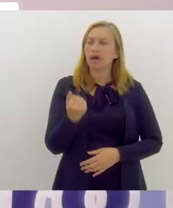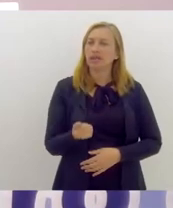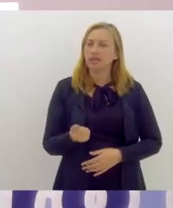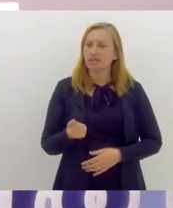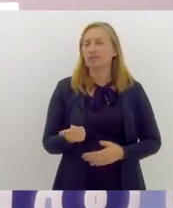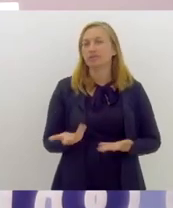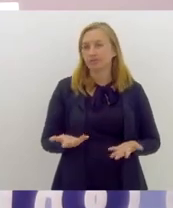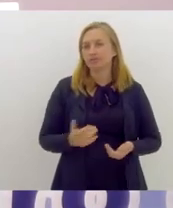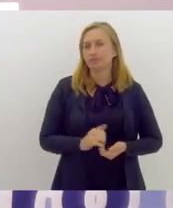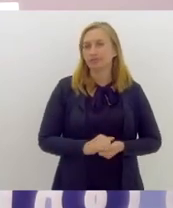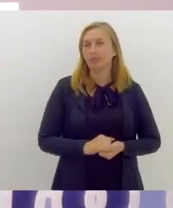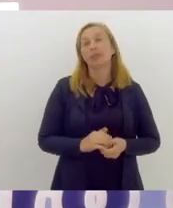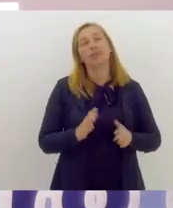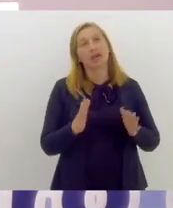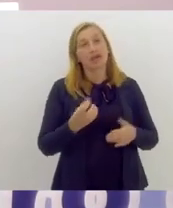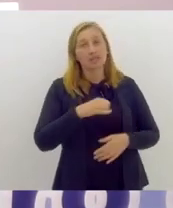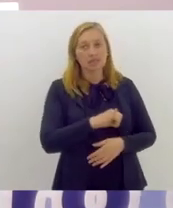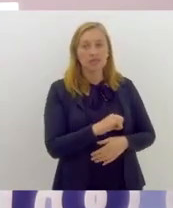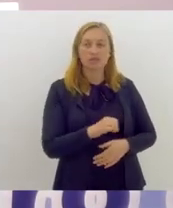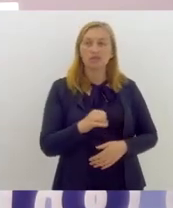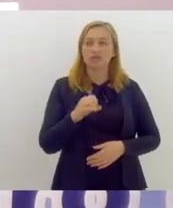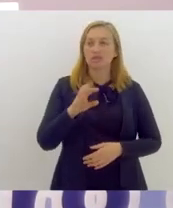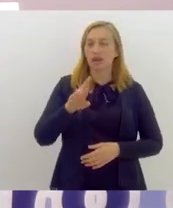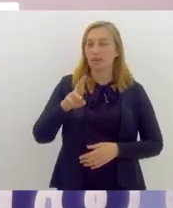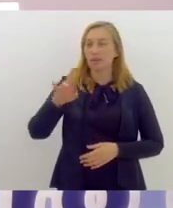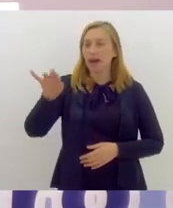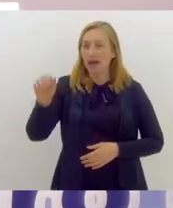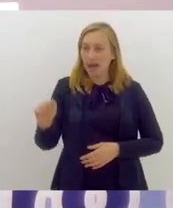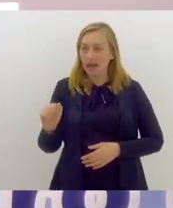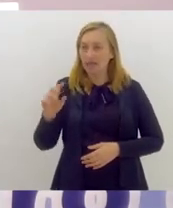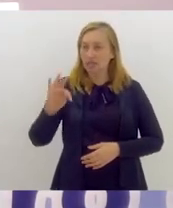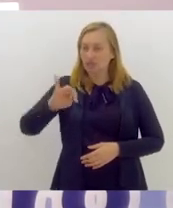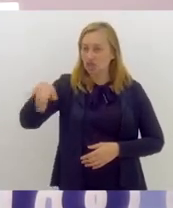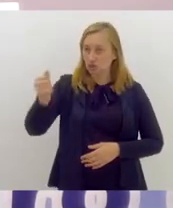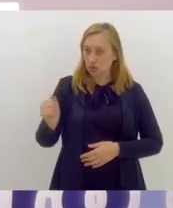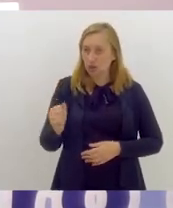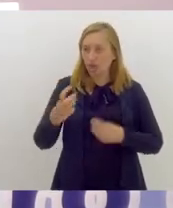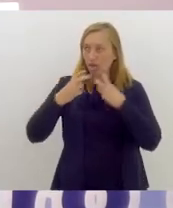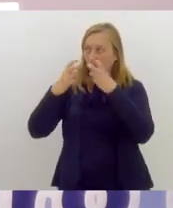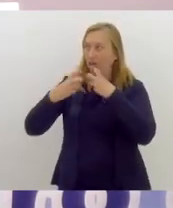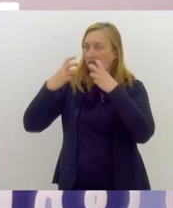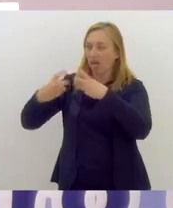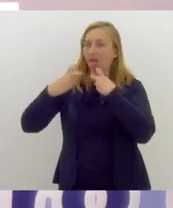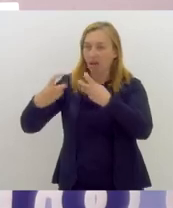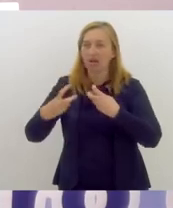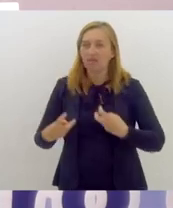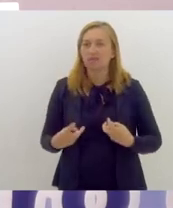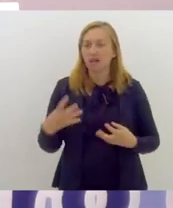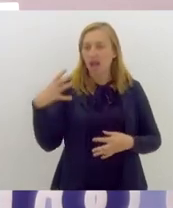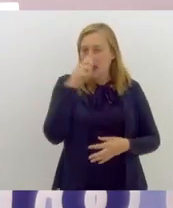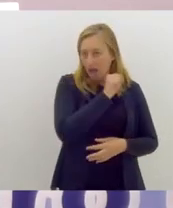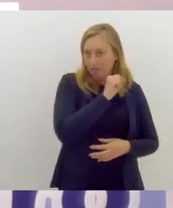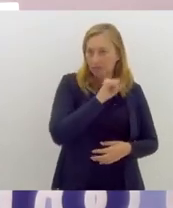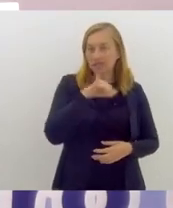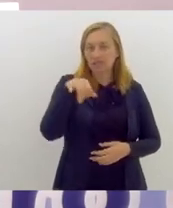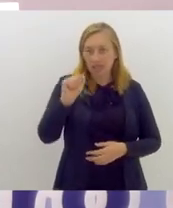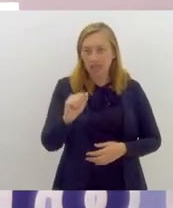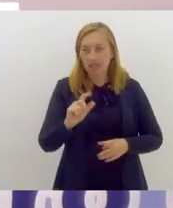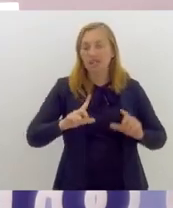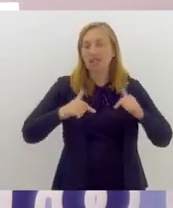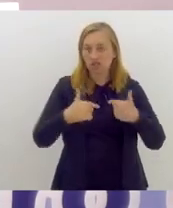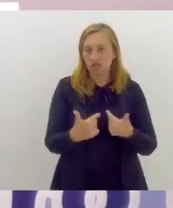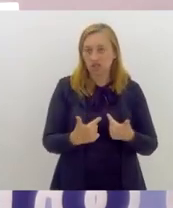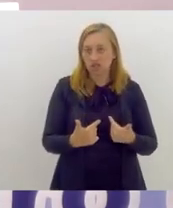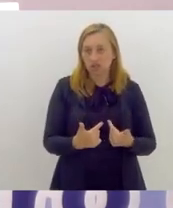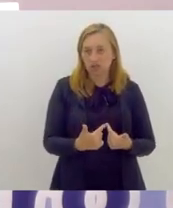fosse o espelho d'água da Barra da Tijuca e até uma grita monstruosa imediatamente inédita que se posicionar todos os